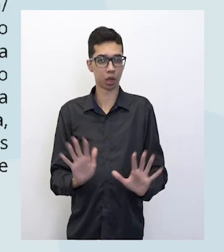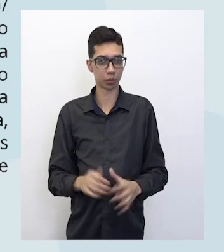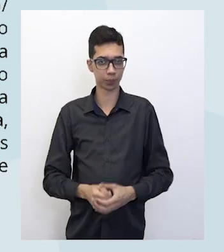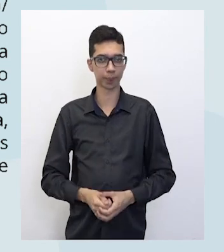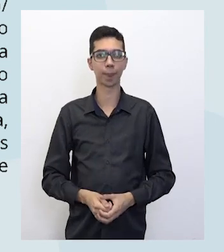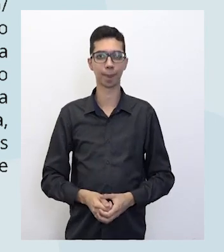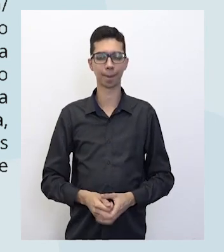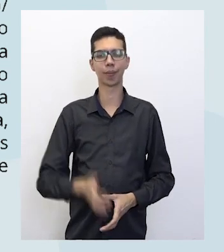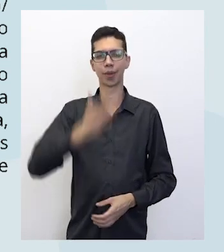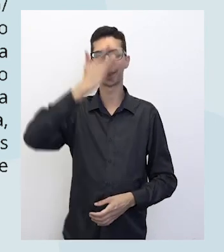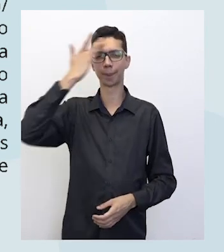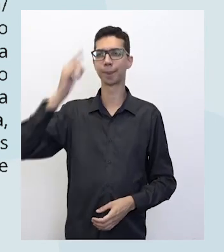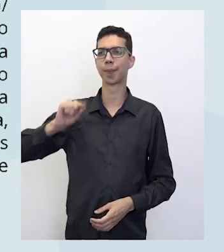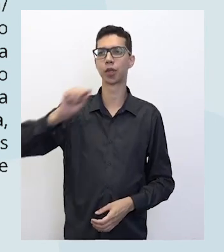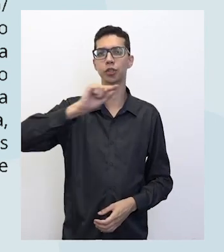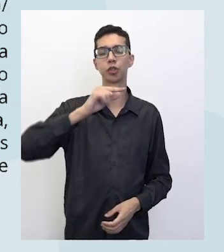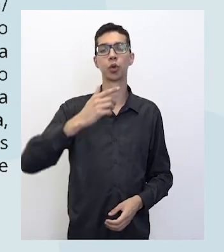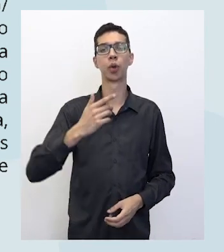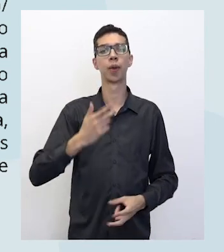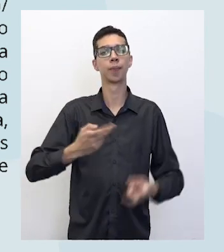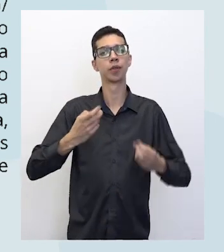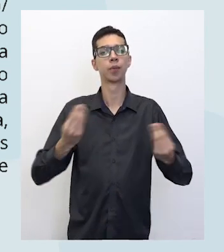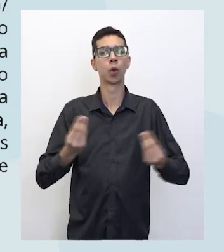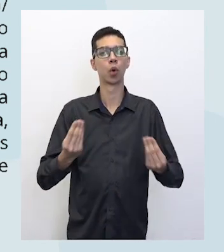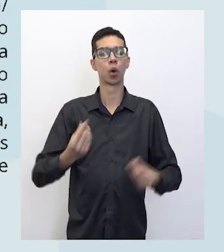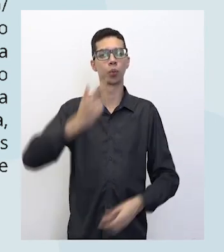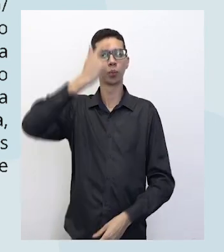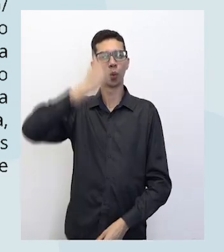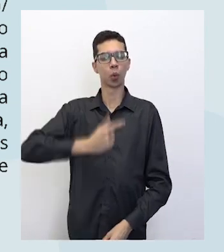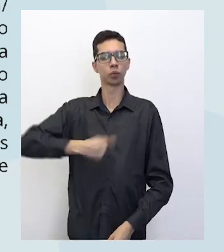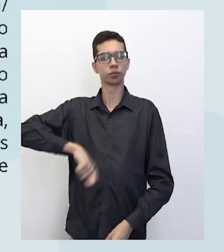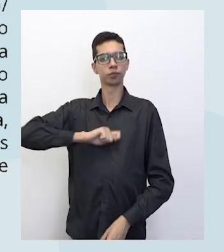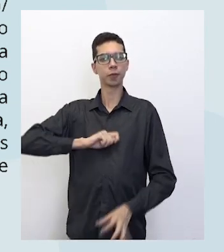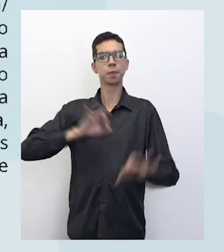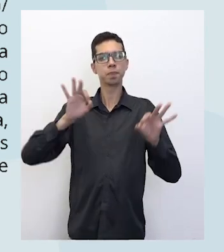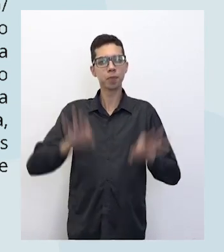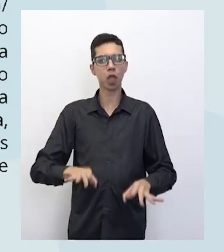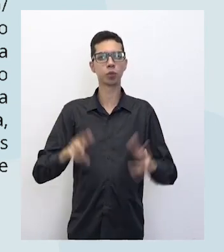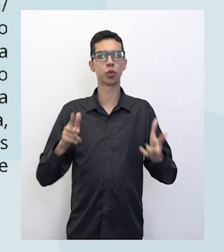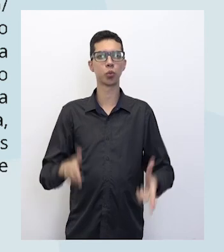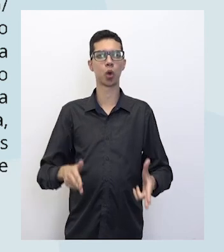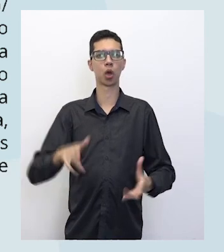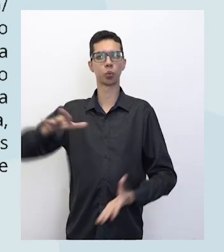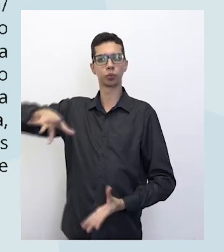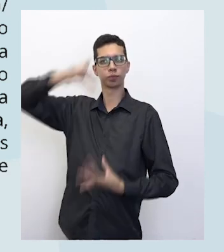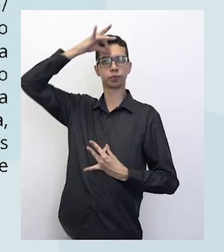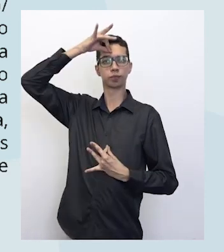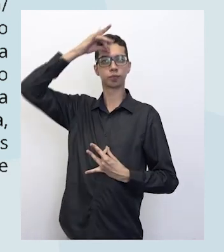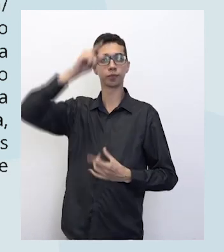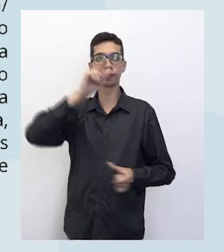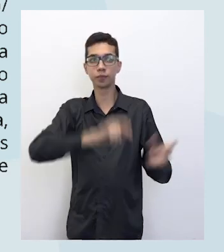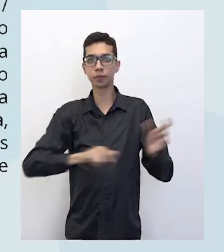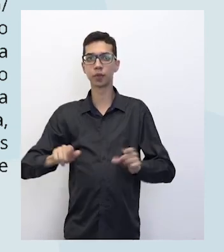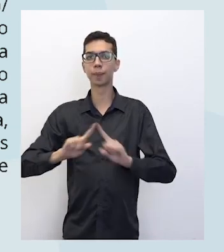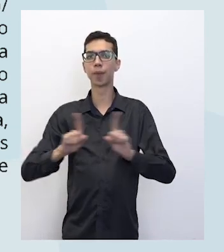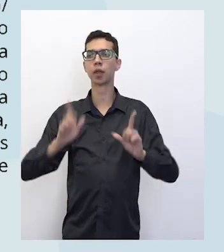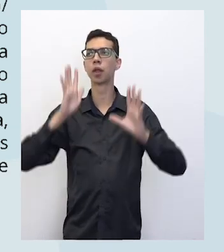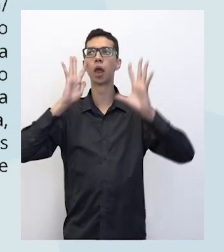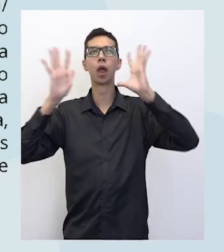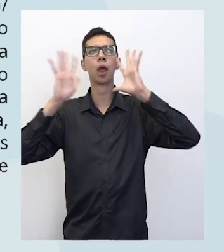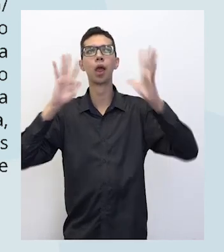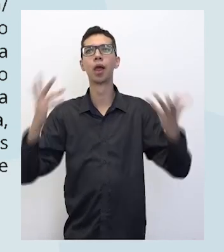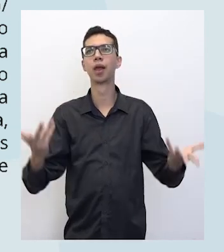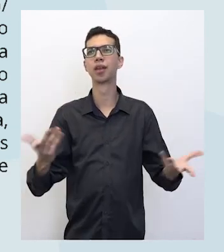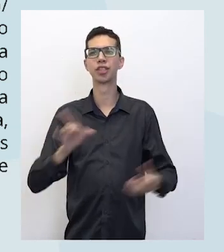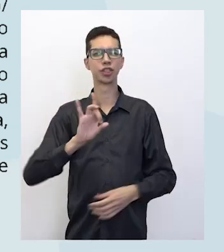né, acabam se identificando de tal maneira com o personagem que elas perdem essa noção de que aquilo tudo é uma fantasia e